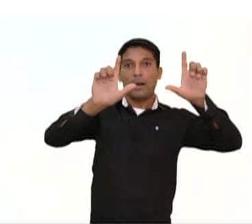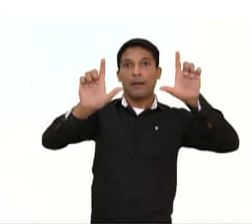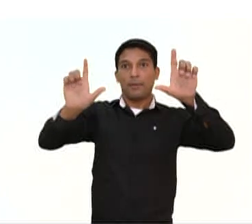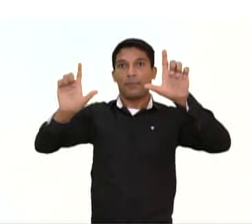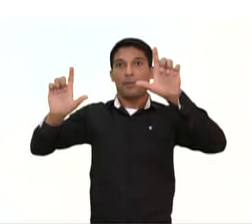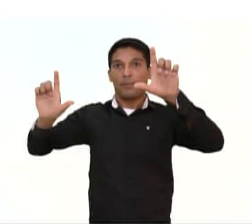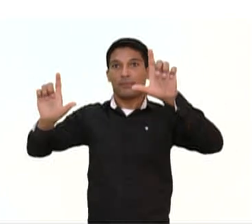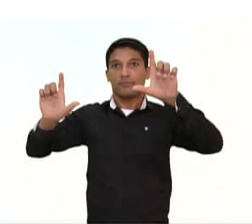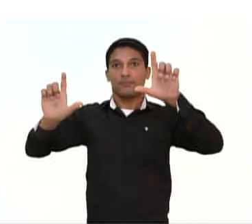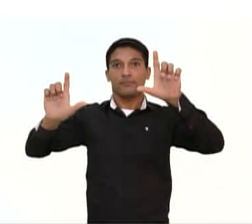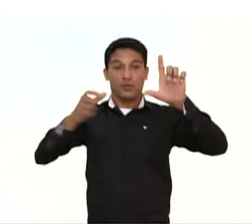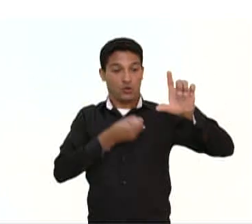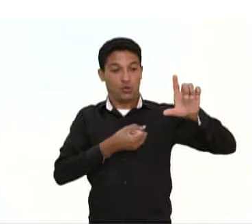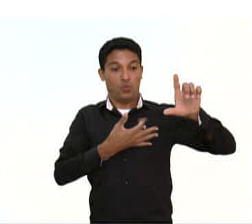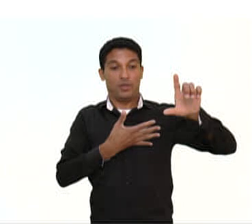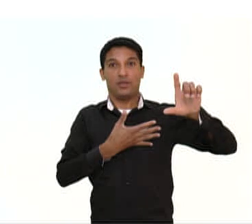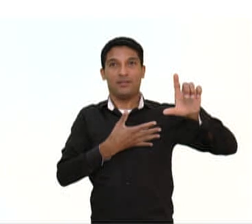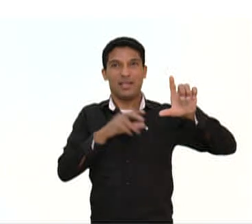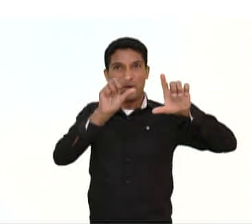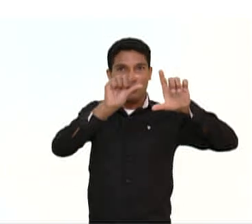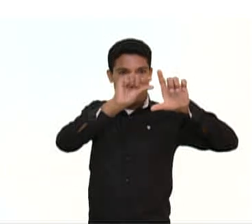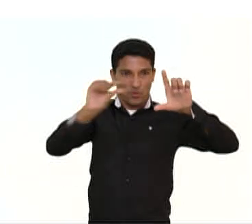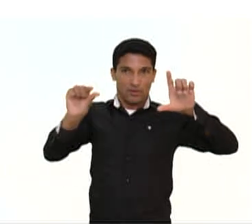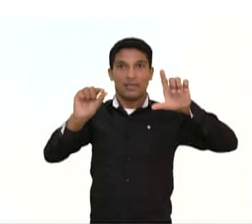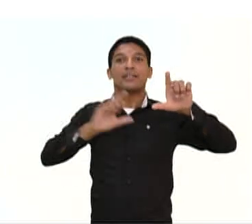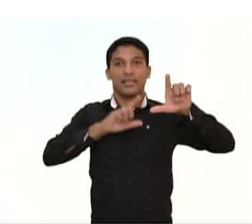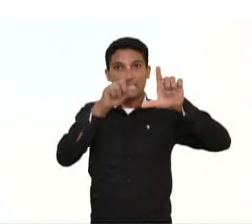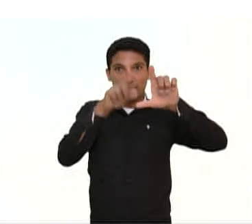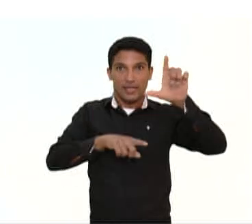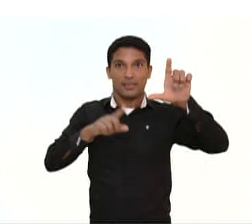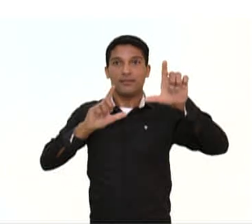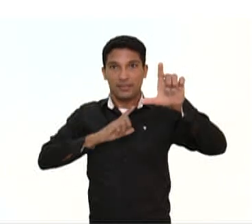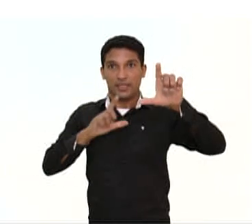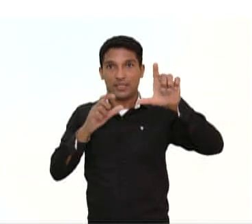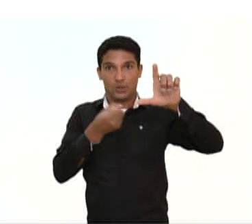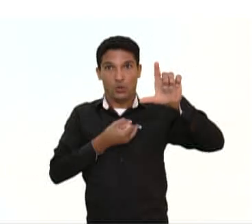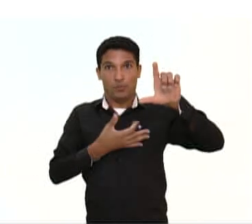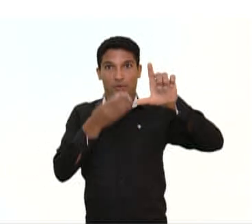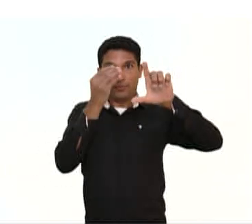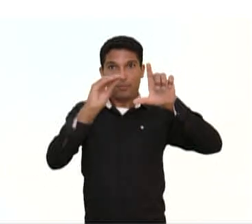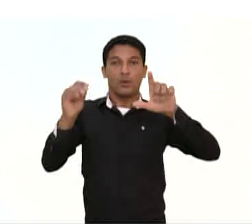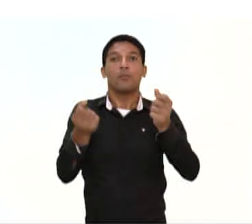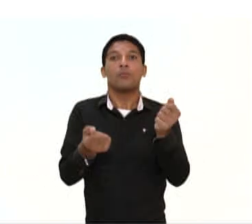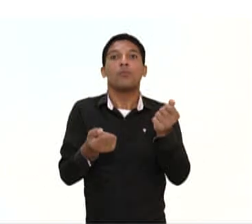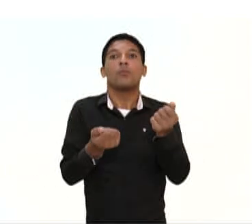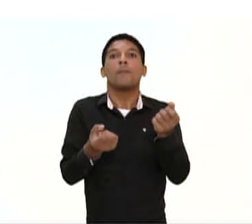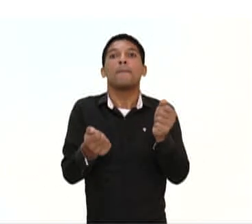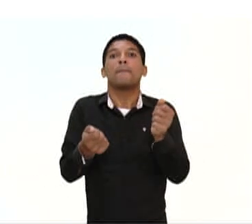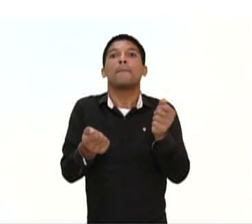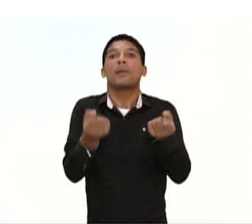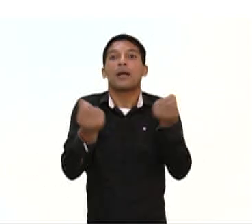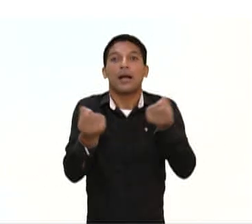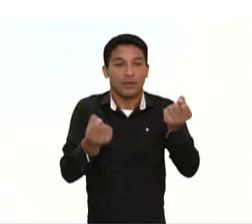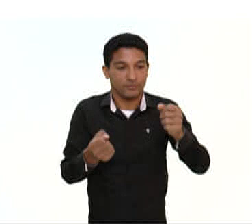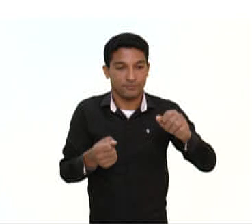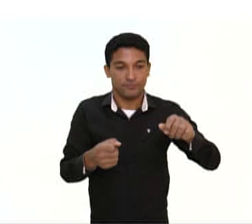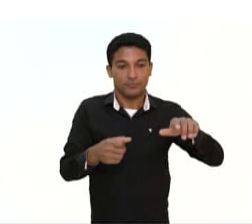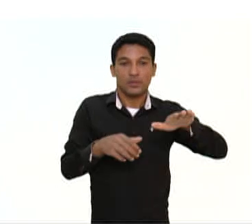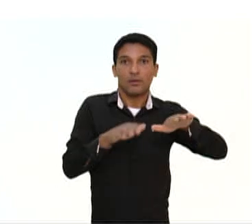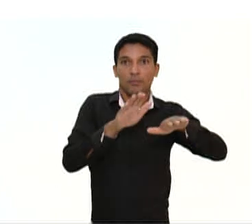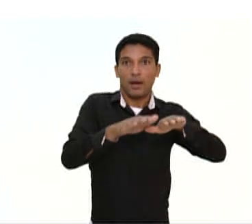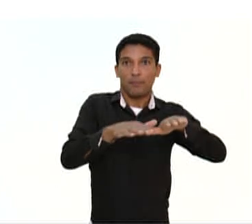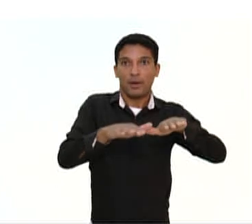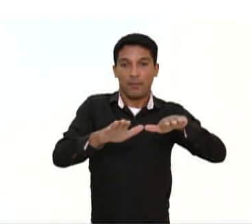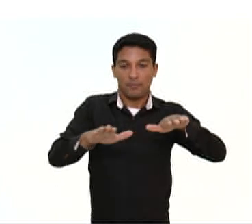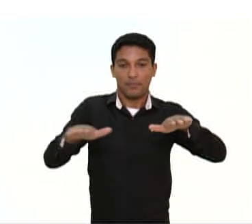das combinações que podem ser feitas usando as letras e os números que estão agora presentes nessas novas placas. Essas